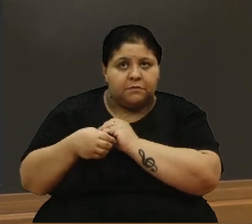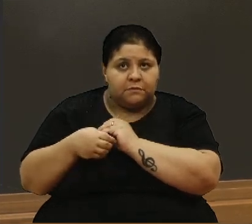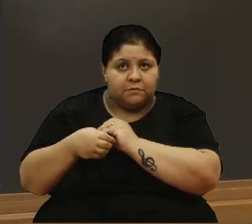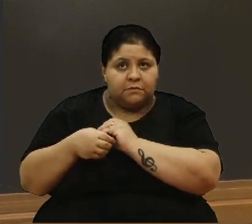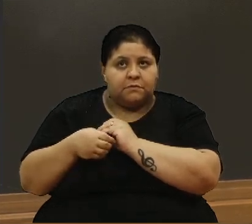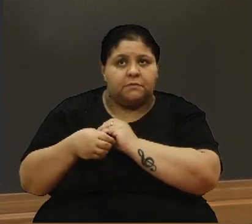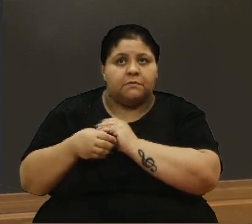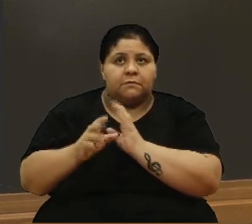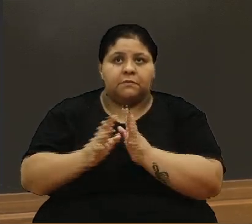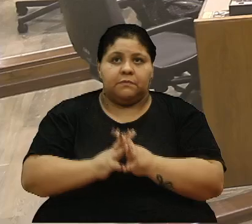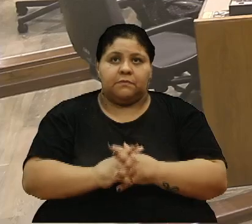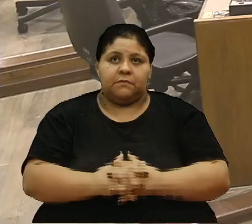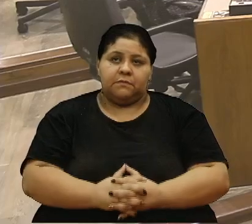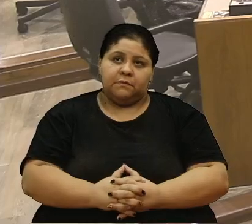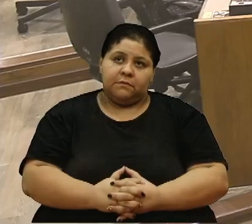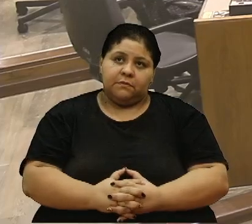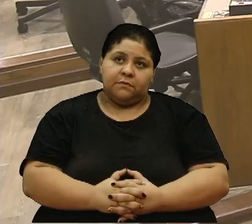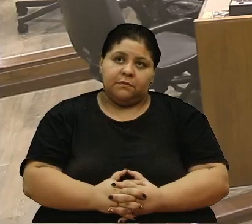tratar...